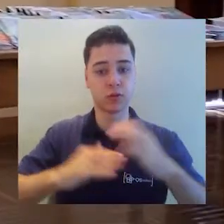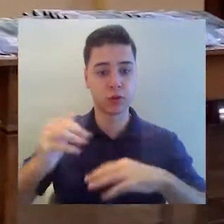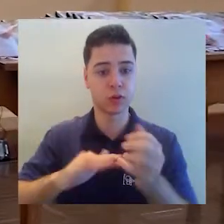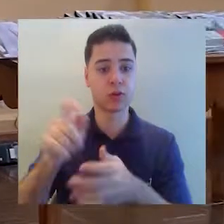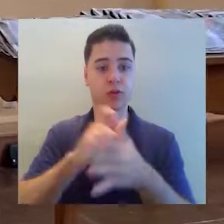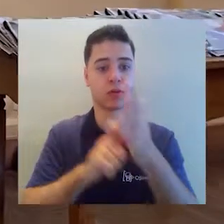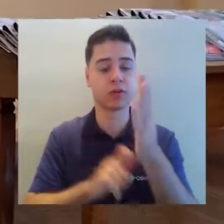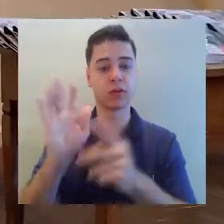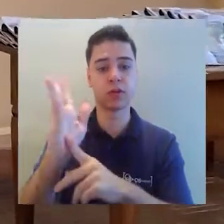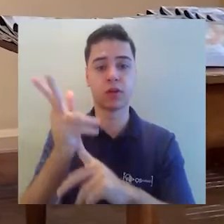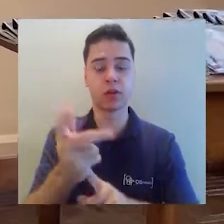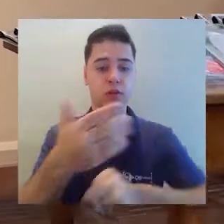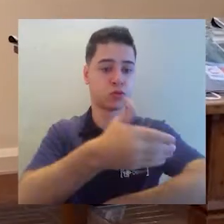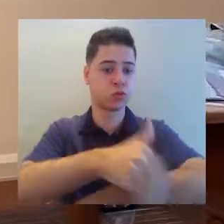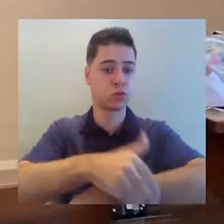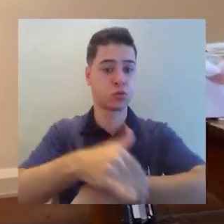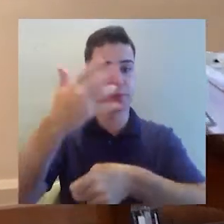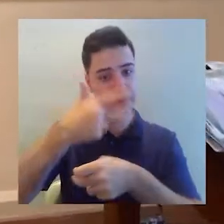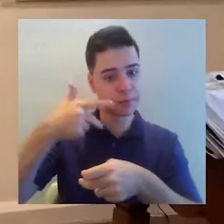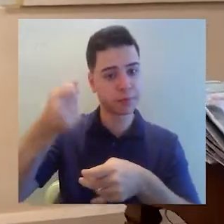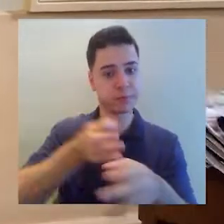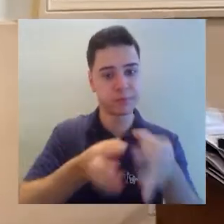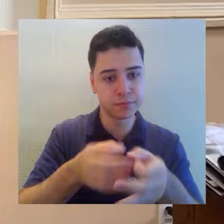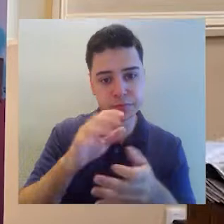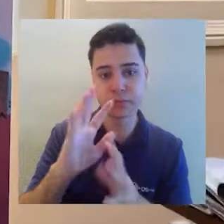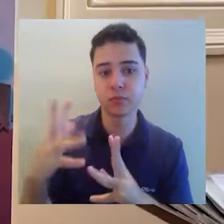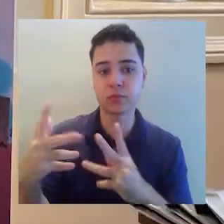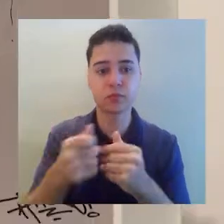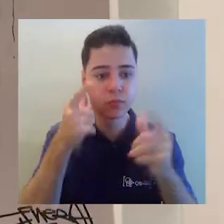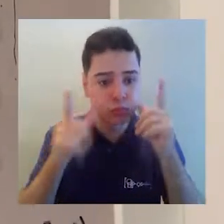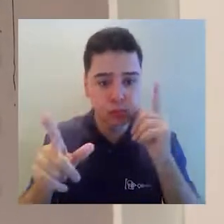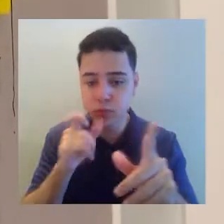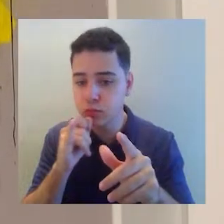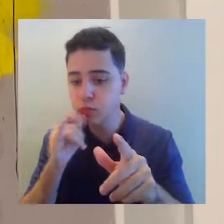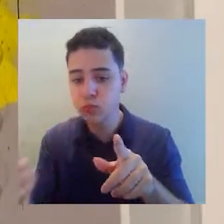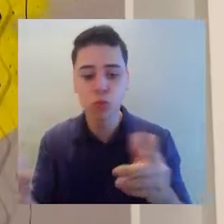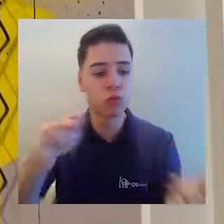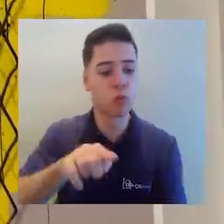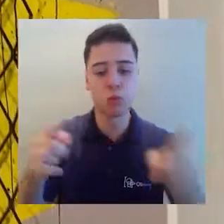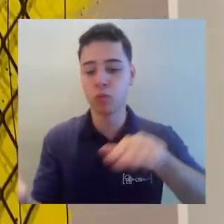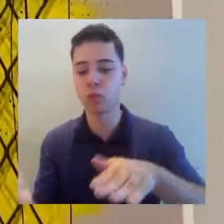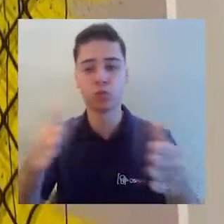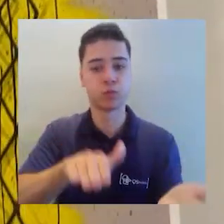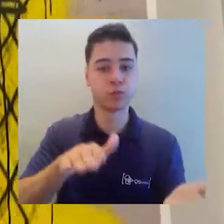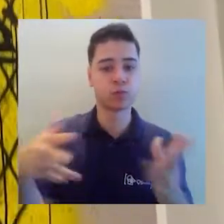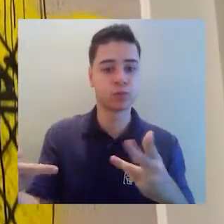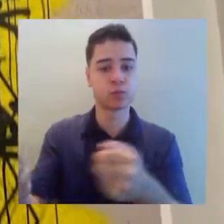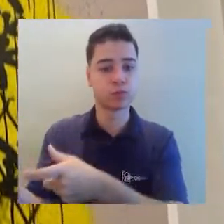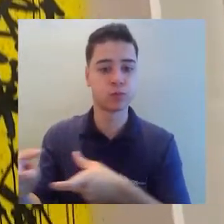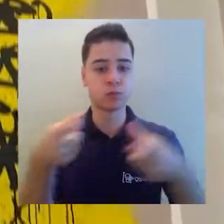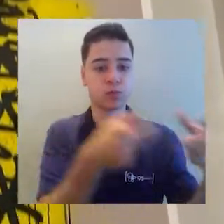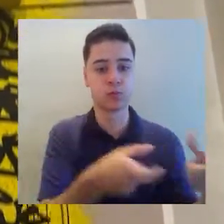com grafite e arte de rua para uma escala bem menor. O Fero é um artista que consegue transitar muito bem por esses 2